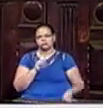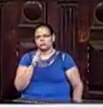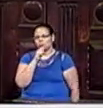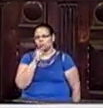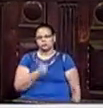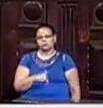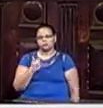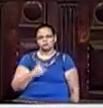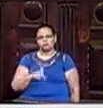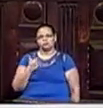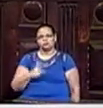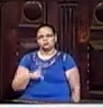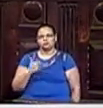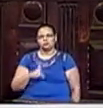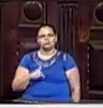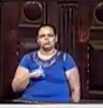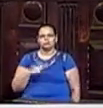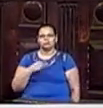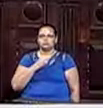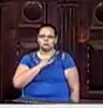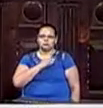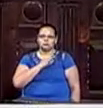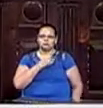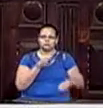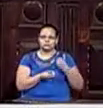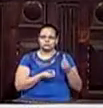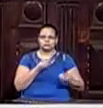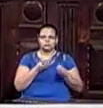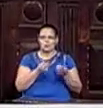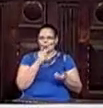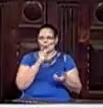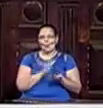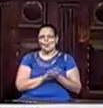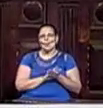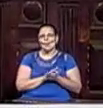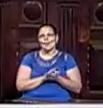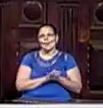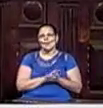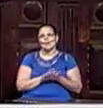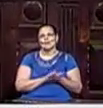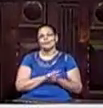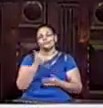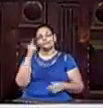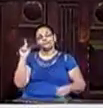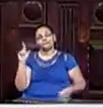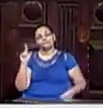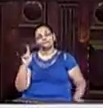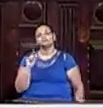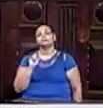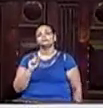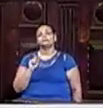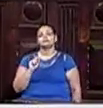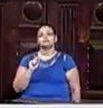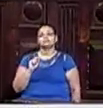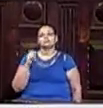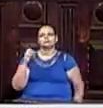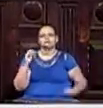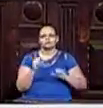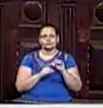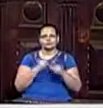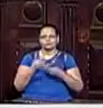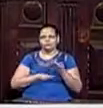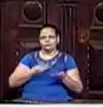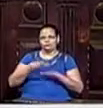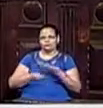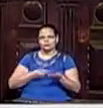tem incentivo fiscal. De outra monta, é uma